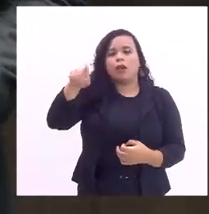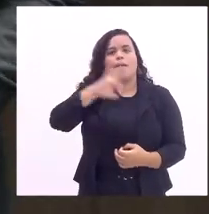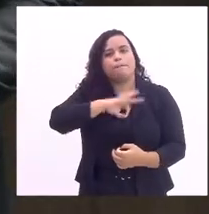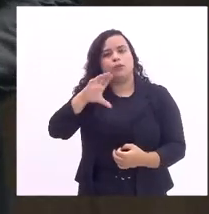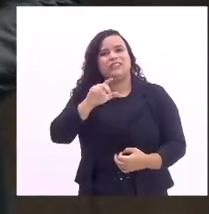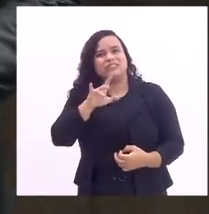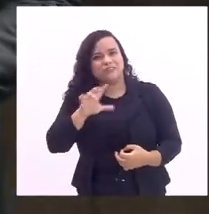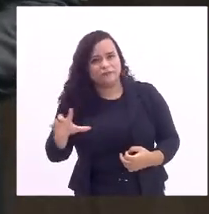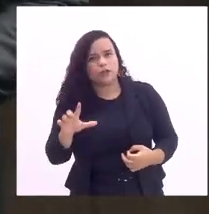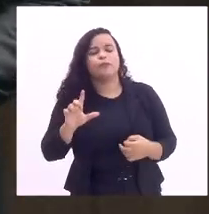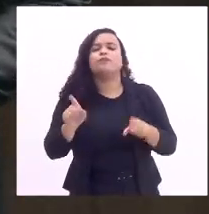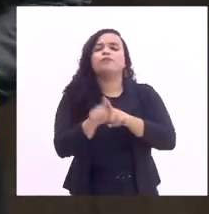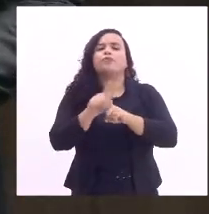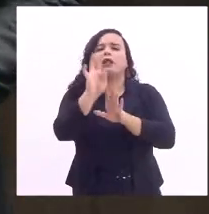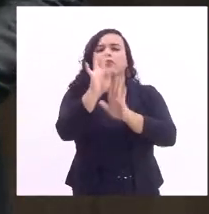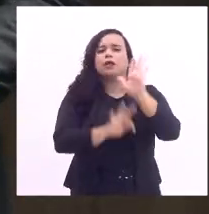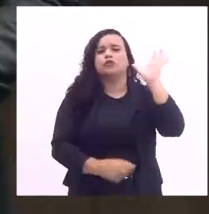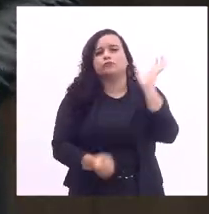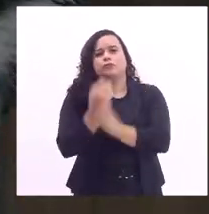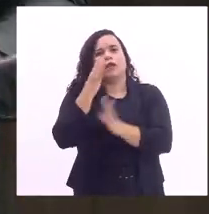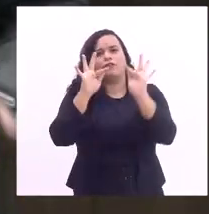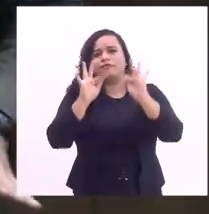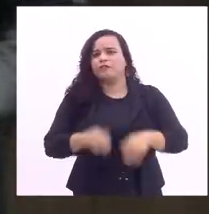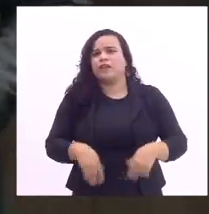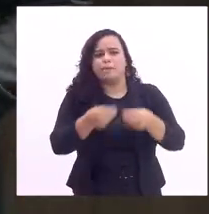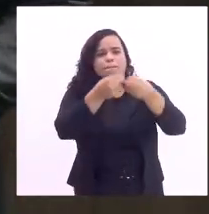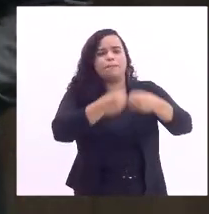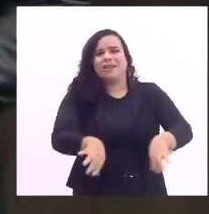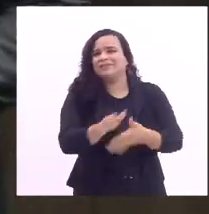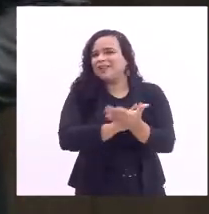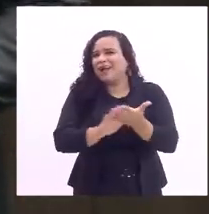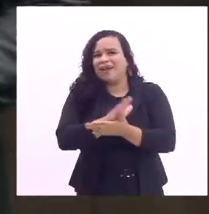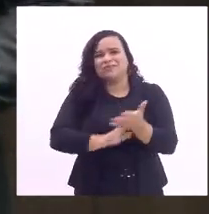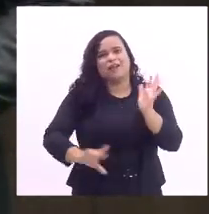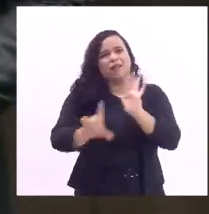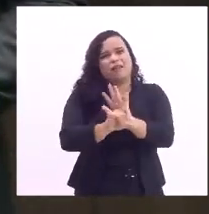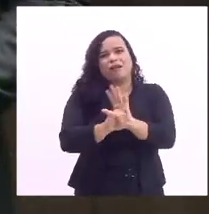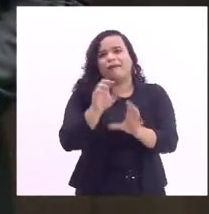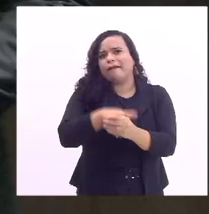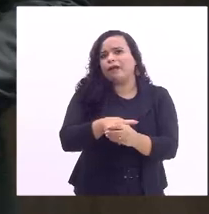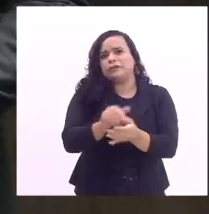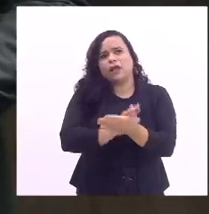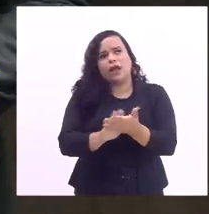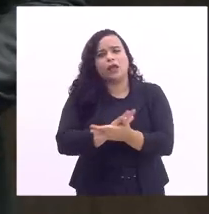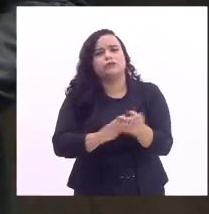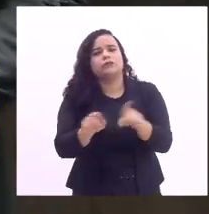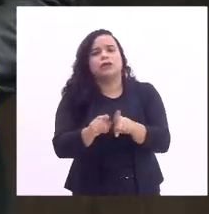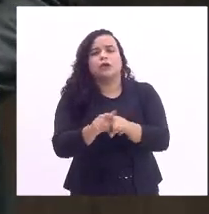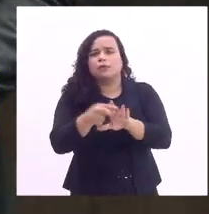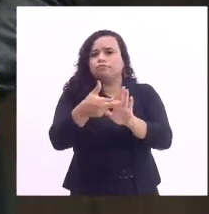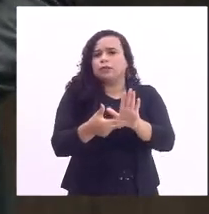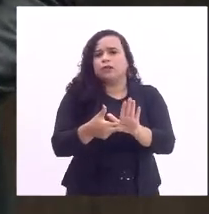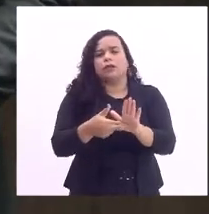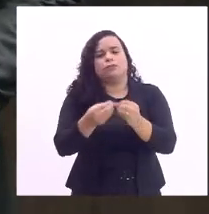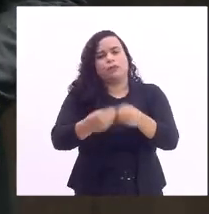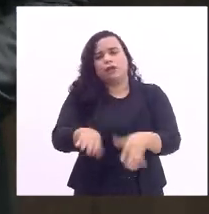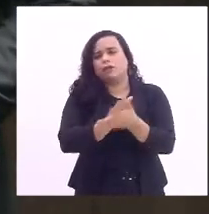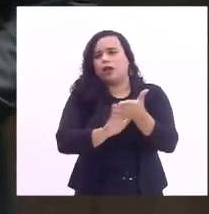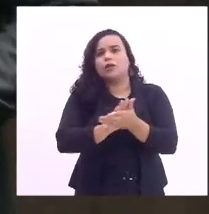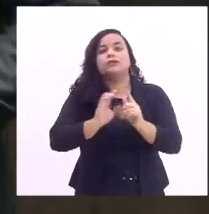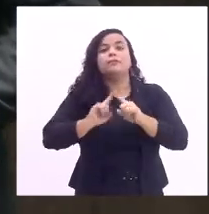texto final, que é um texto que não fere regime, não fere a legislação eleitoral, mas serve como uma lei que traz muitos